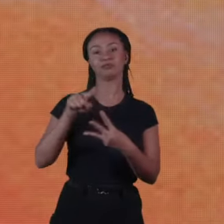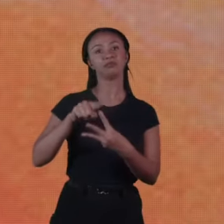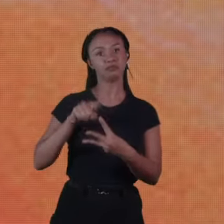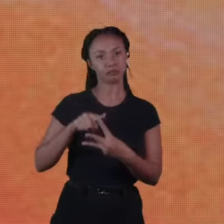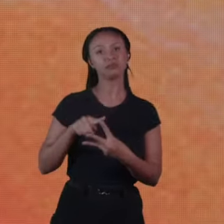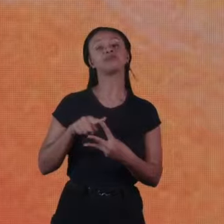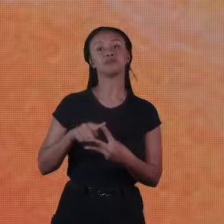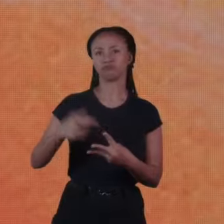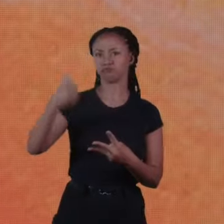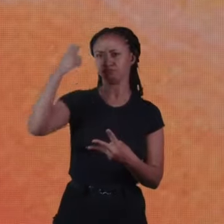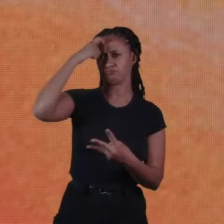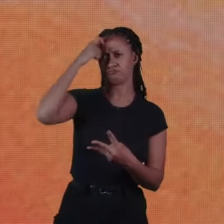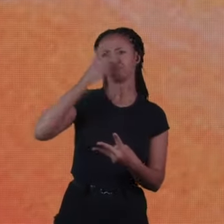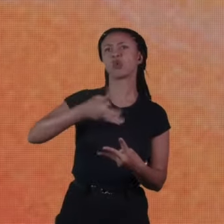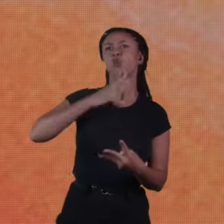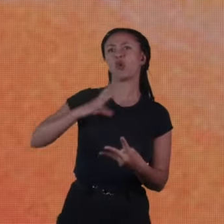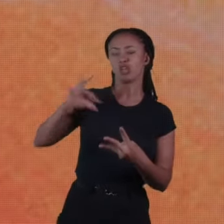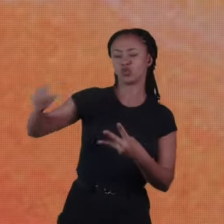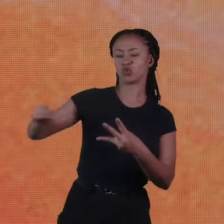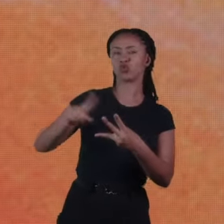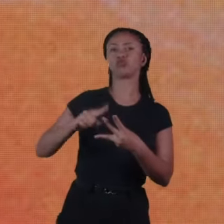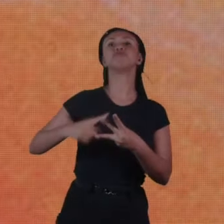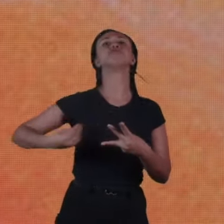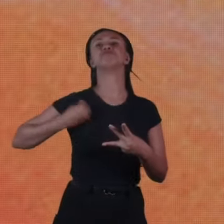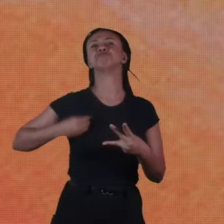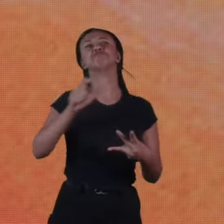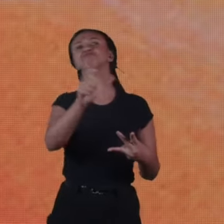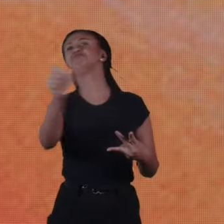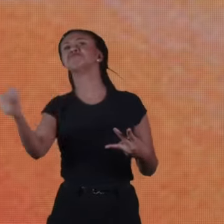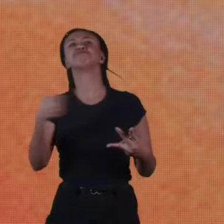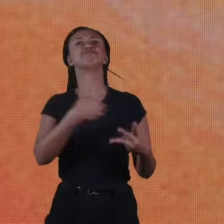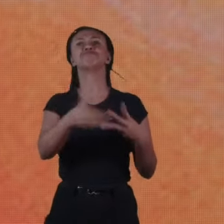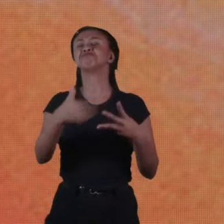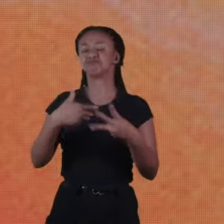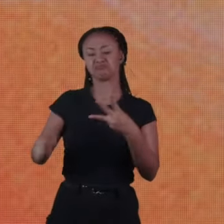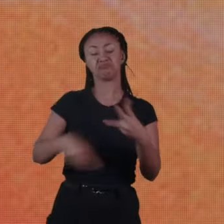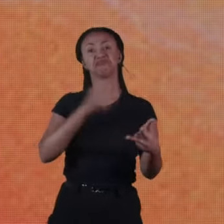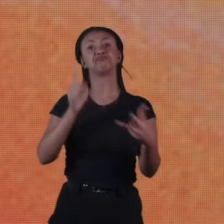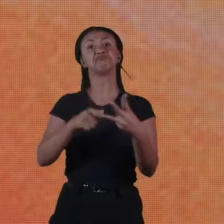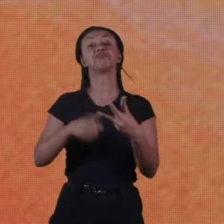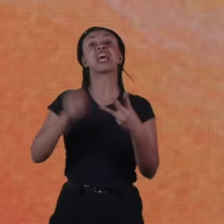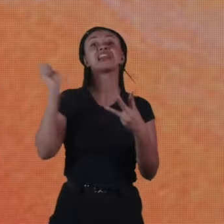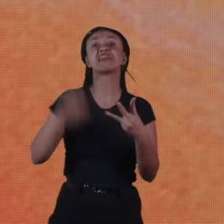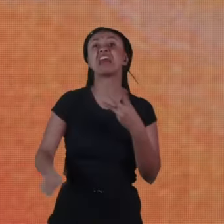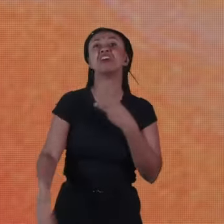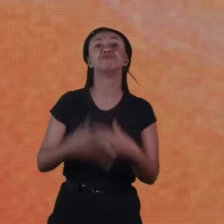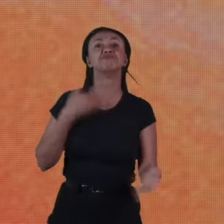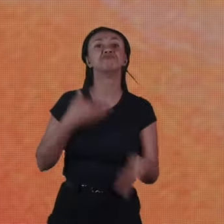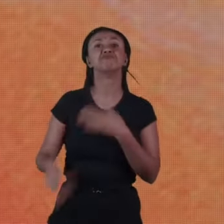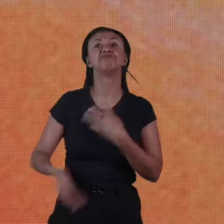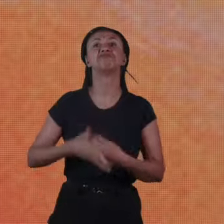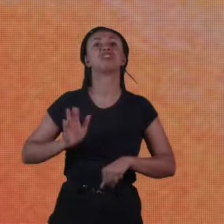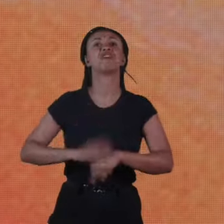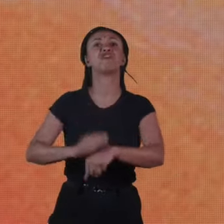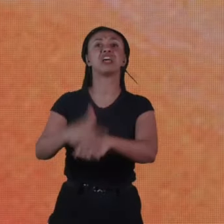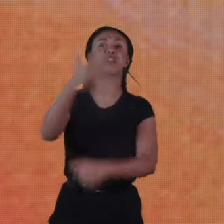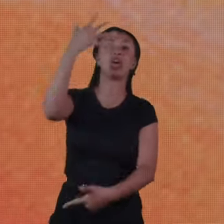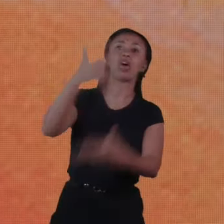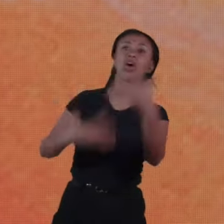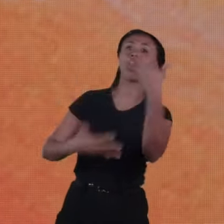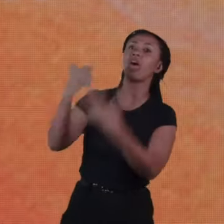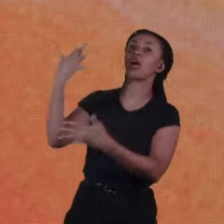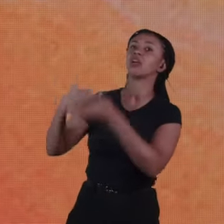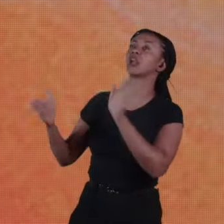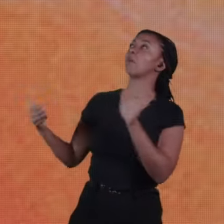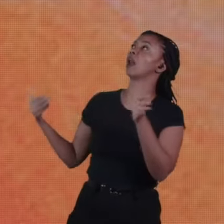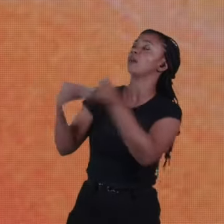não somente é onipresente, mas ele realmente pode fazer tudo o que ele quiser. Ninguém pode impedir Deus